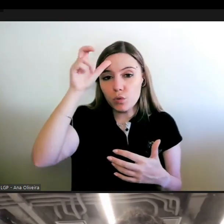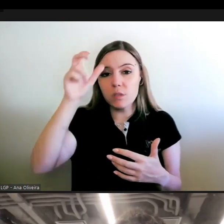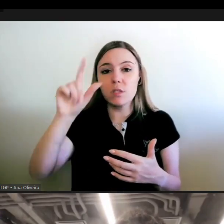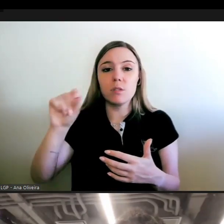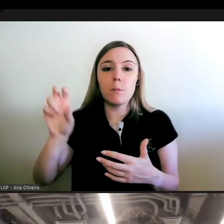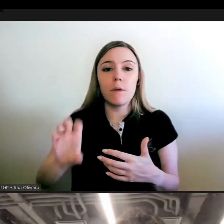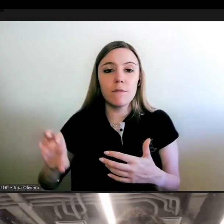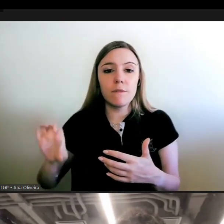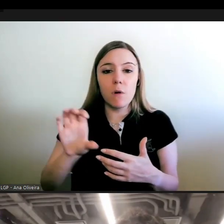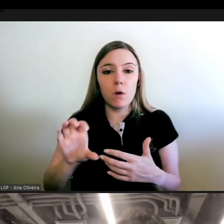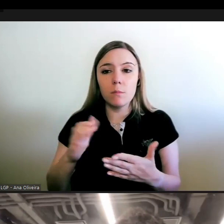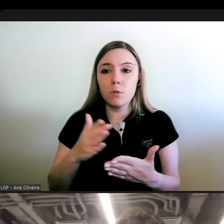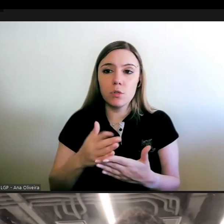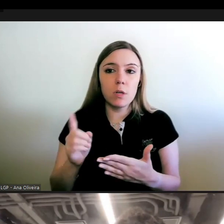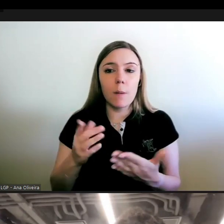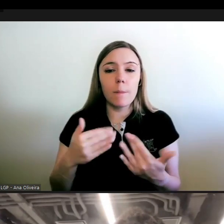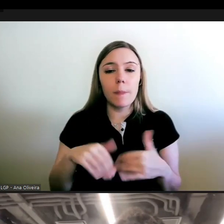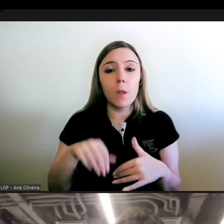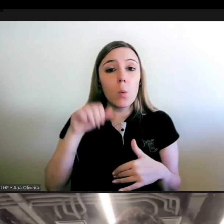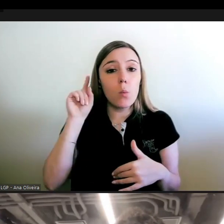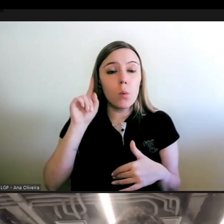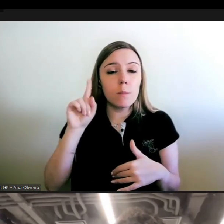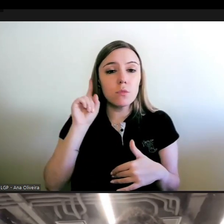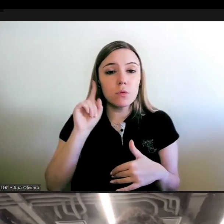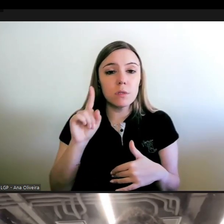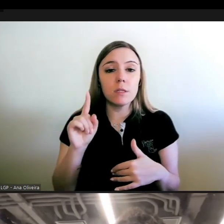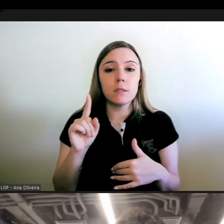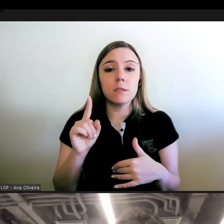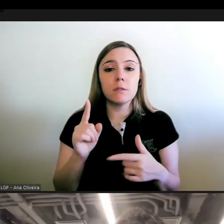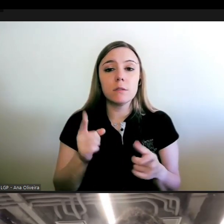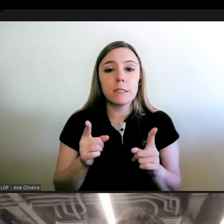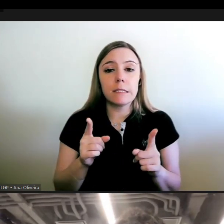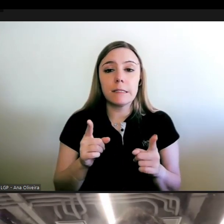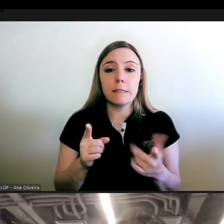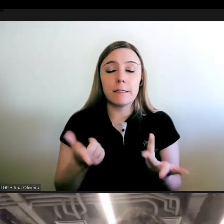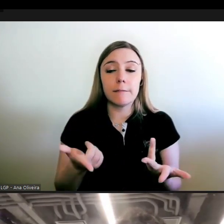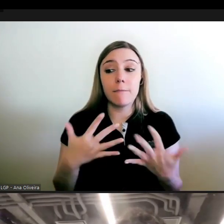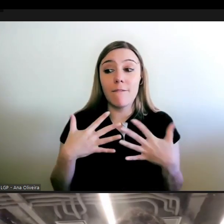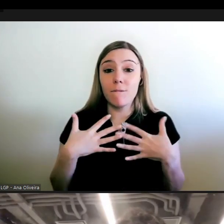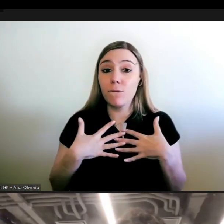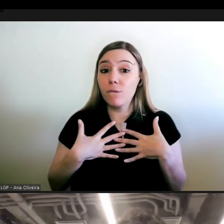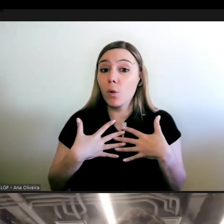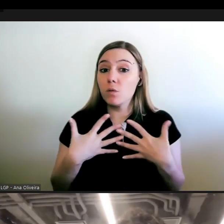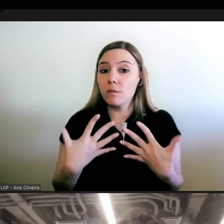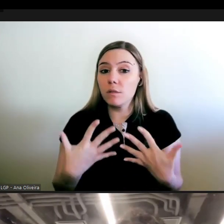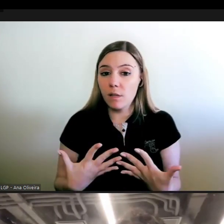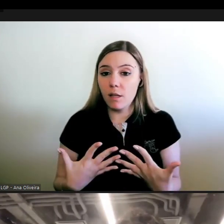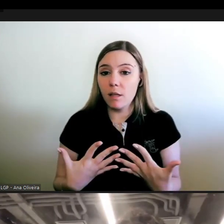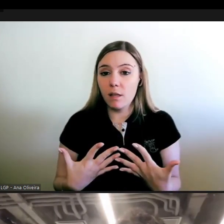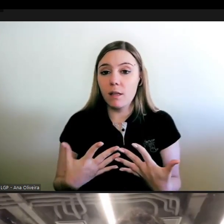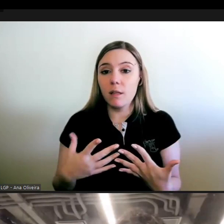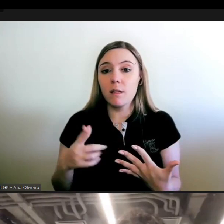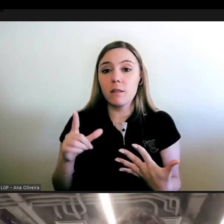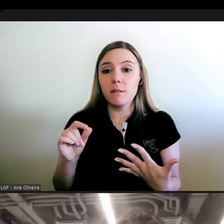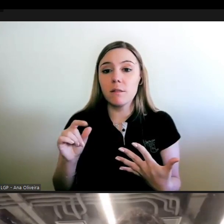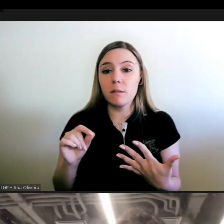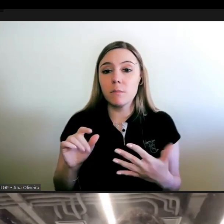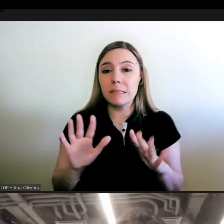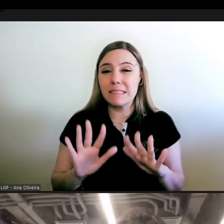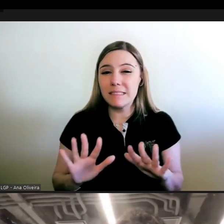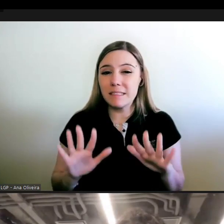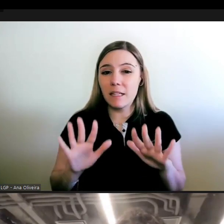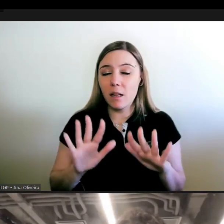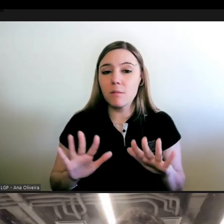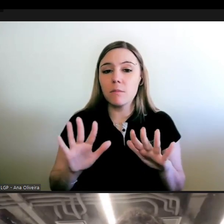que importa é o ânimo e a vontade e a temperança, neste caso, com